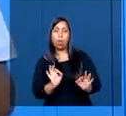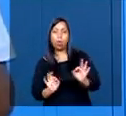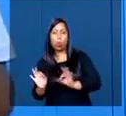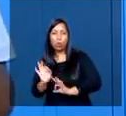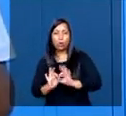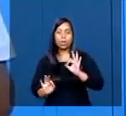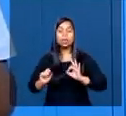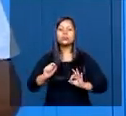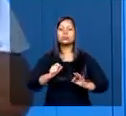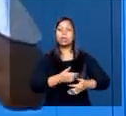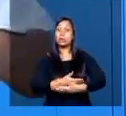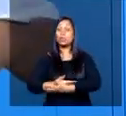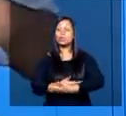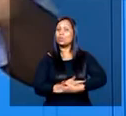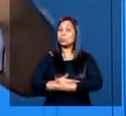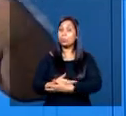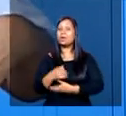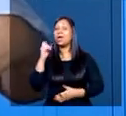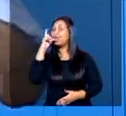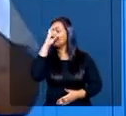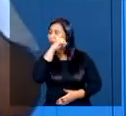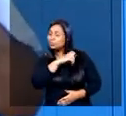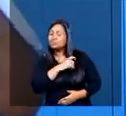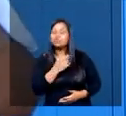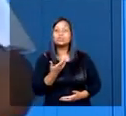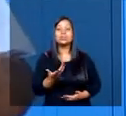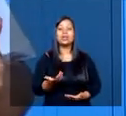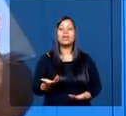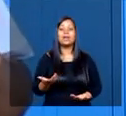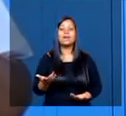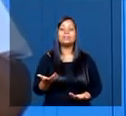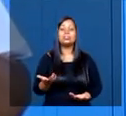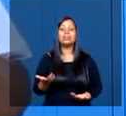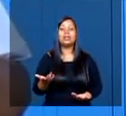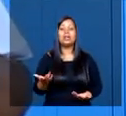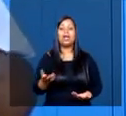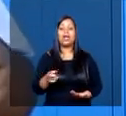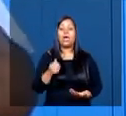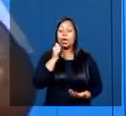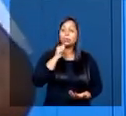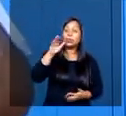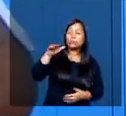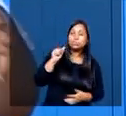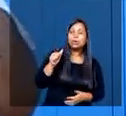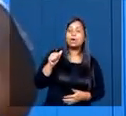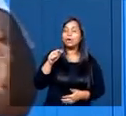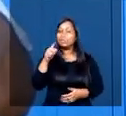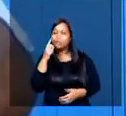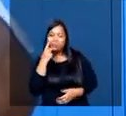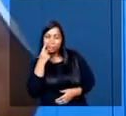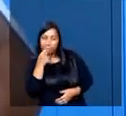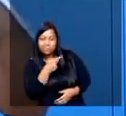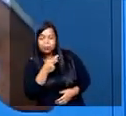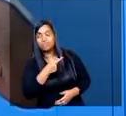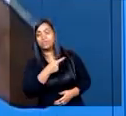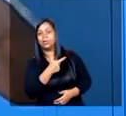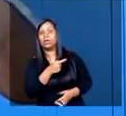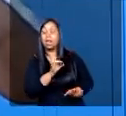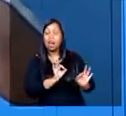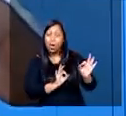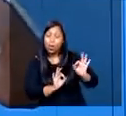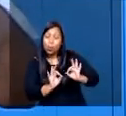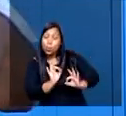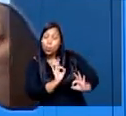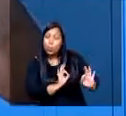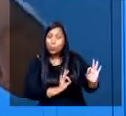organiza o bebê. Então, está com dificuldade, a Sônia chama, Aline, vem aqui, dá uma olhada. A Aline